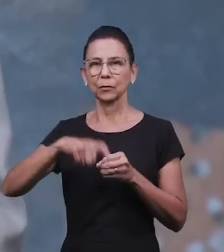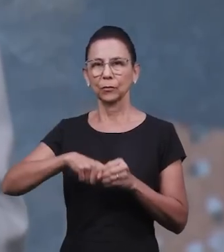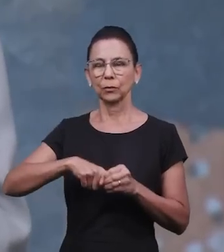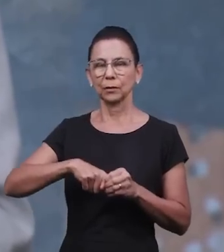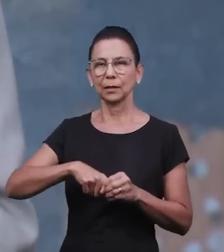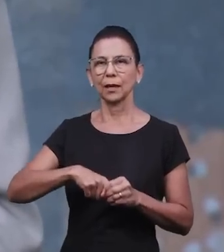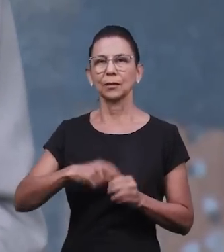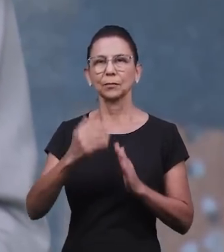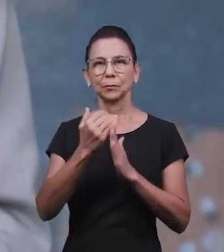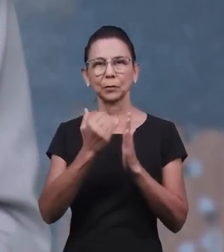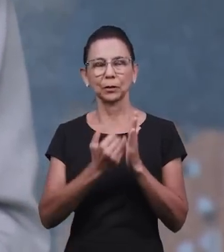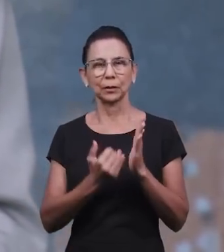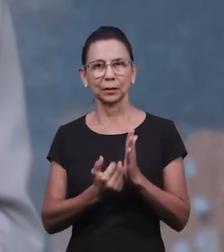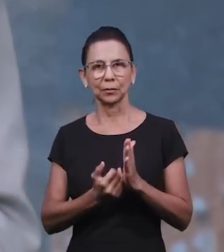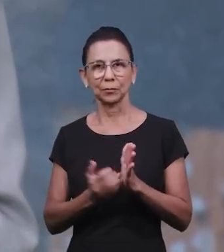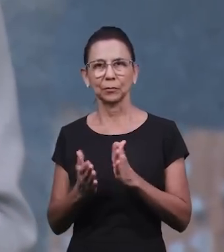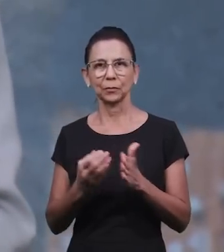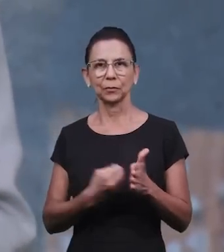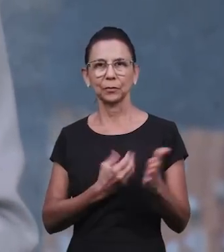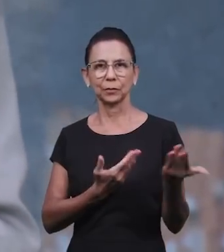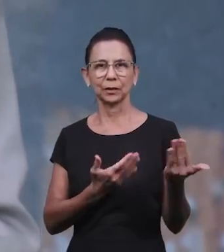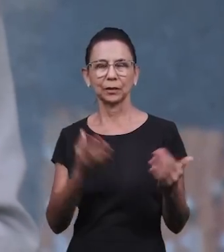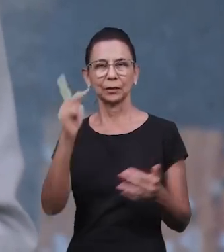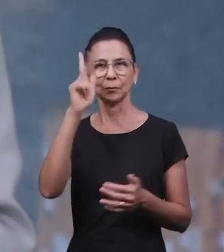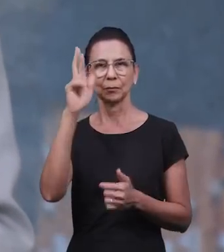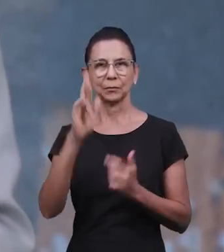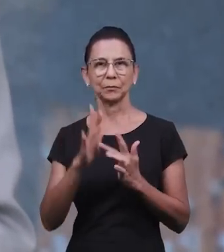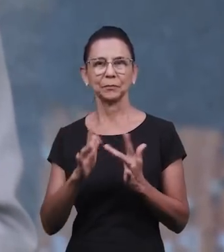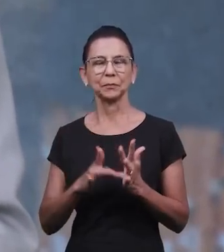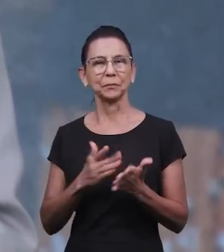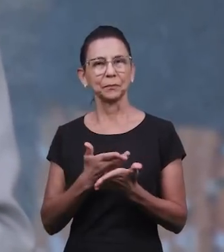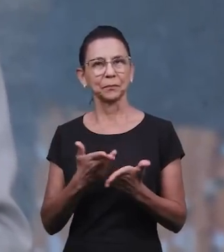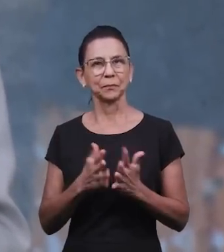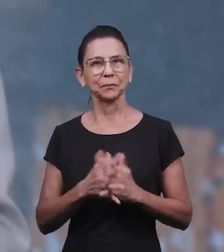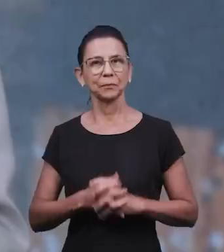do programa Os Dias da Minha Mocidade. A paz do Senhor Jesus a todos.